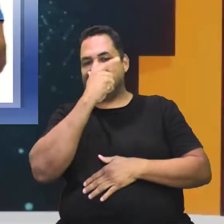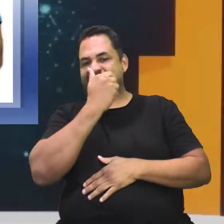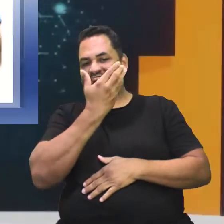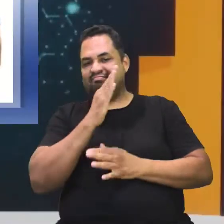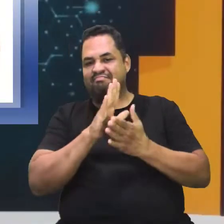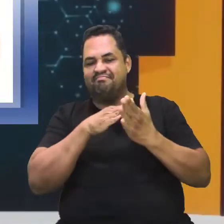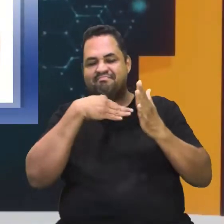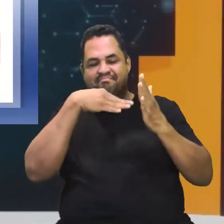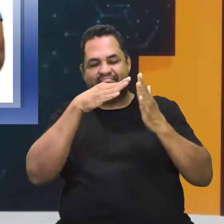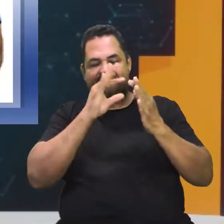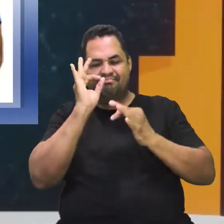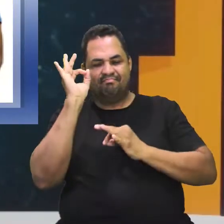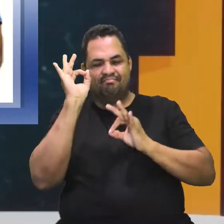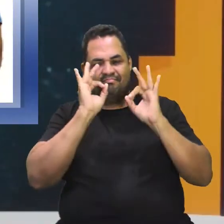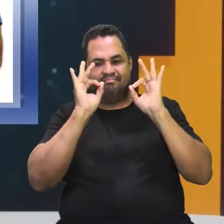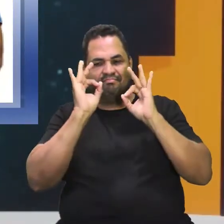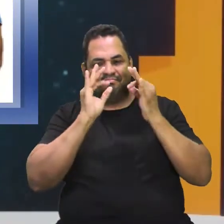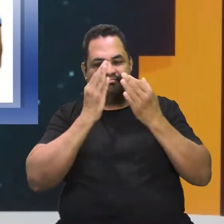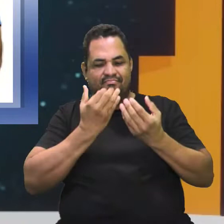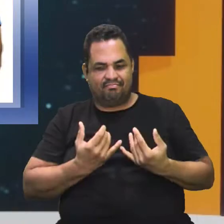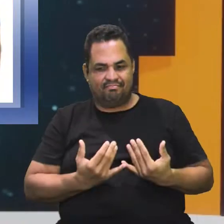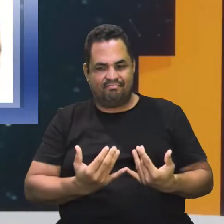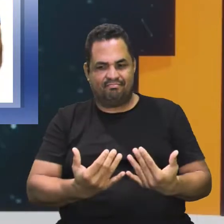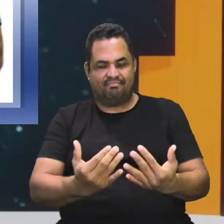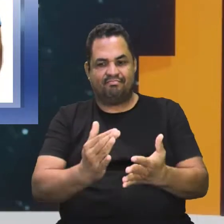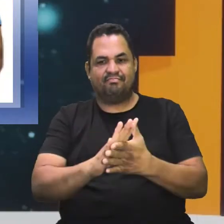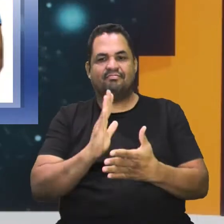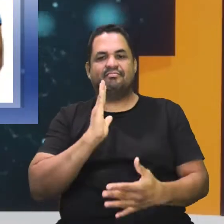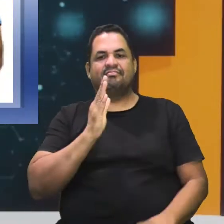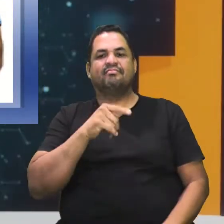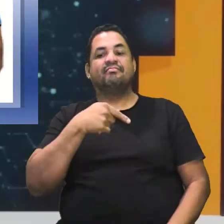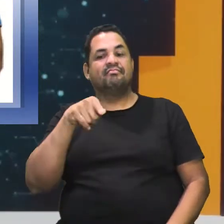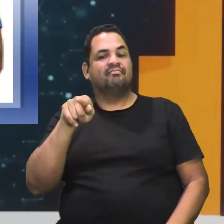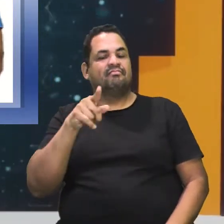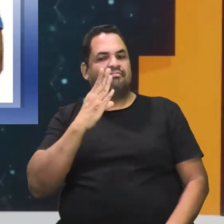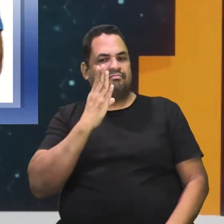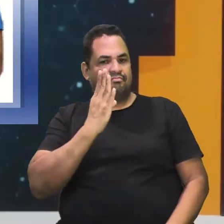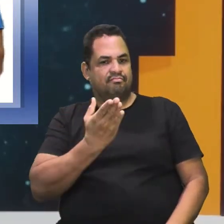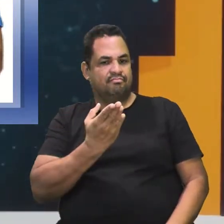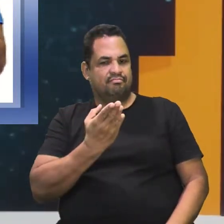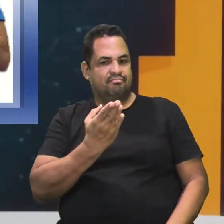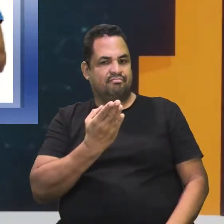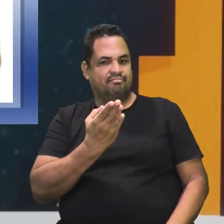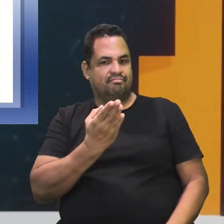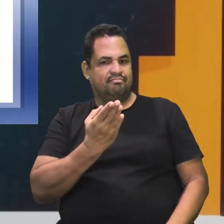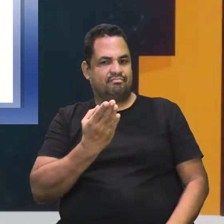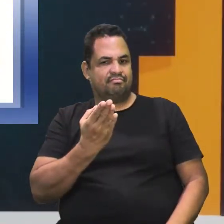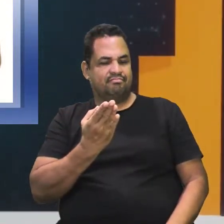bonita, bem pintadinha, bem gramada. E aí, já foi nessa?